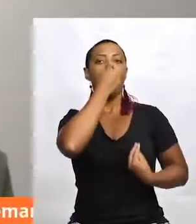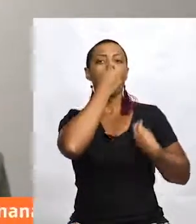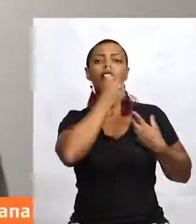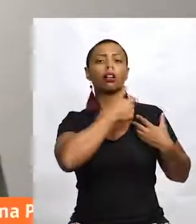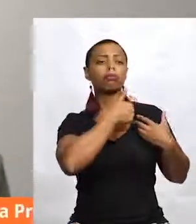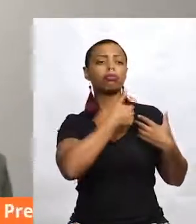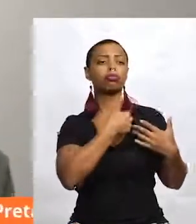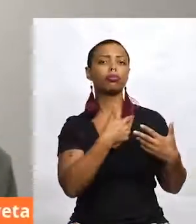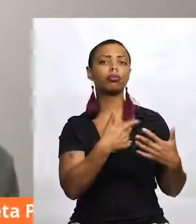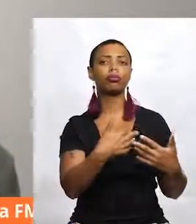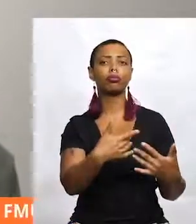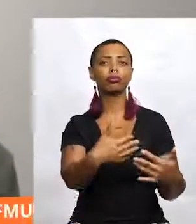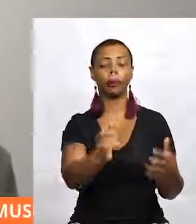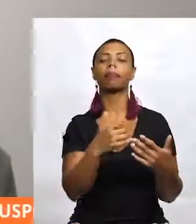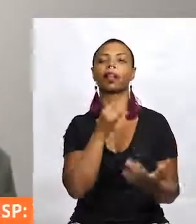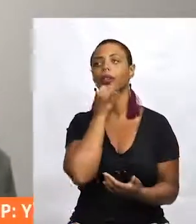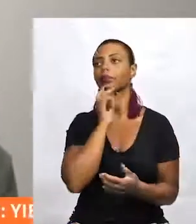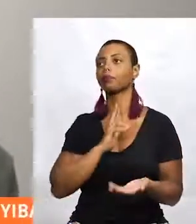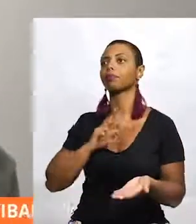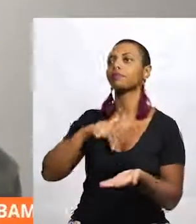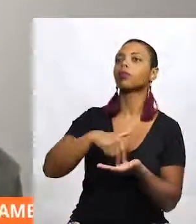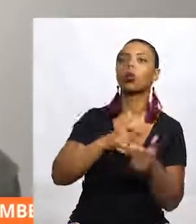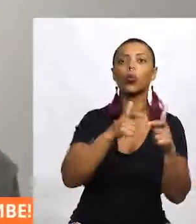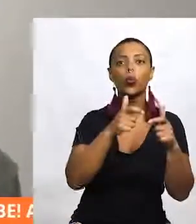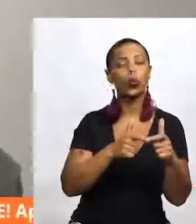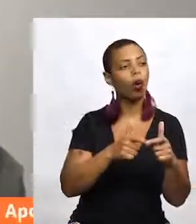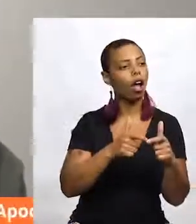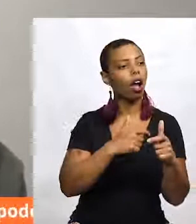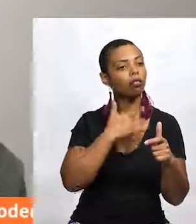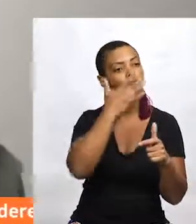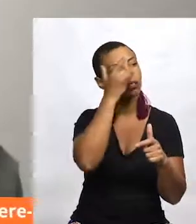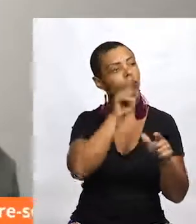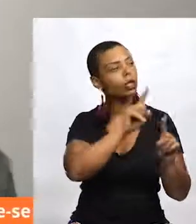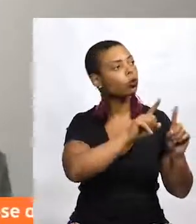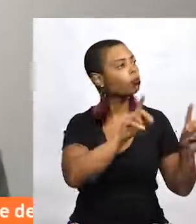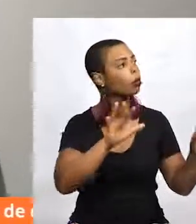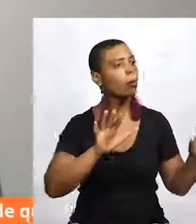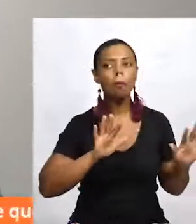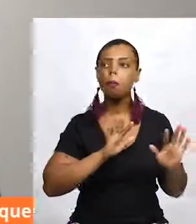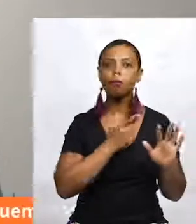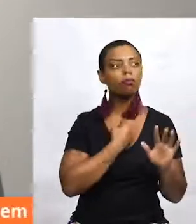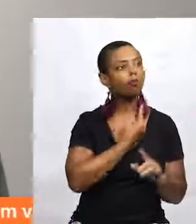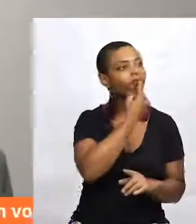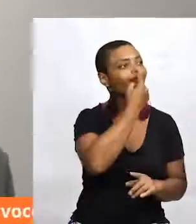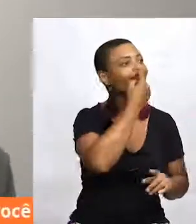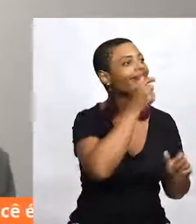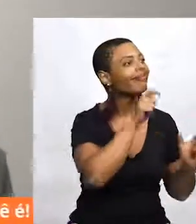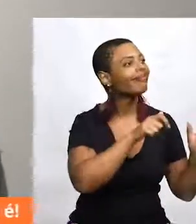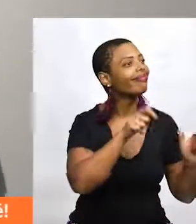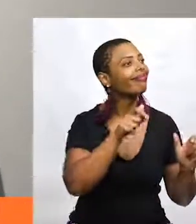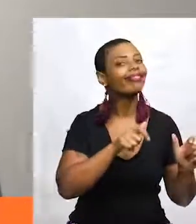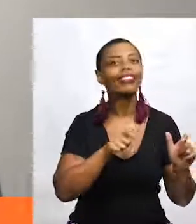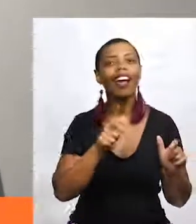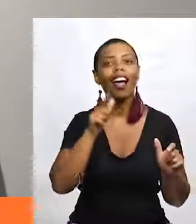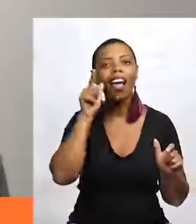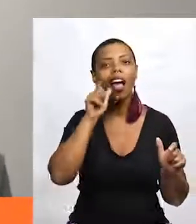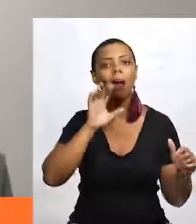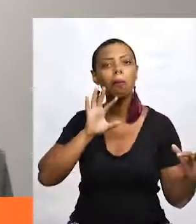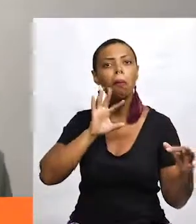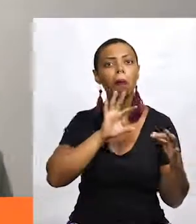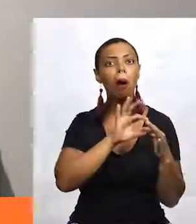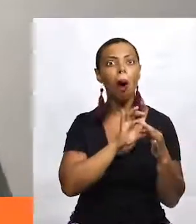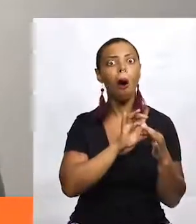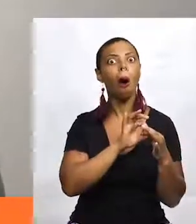fluxo, né, então você chega num lugar e você se identifica com pessoas daquele lugar, então você tem para você que aquilo pode ser para